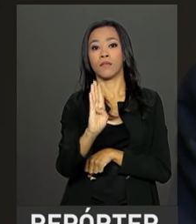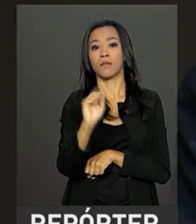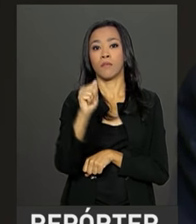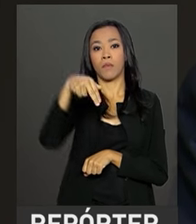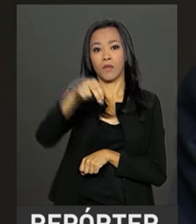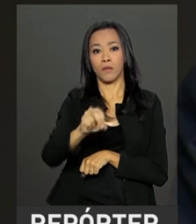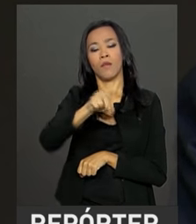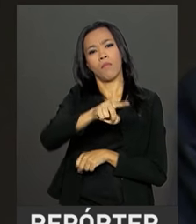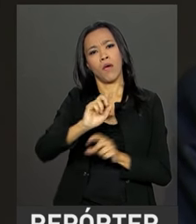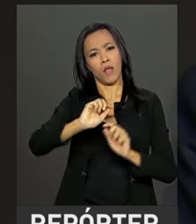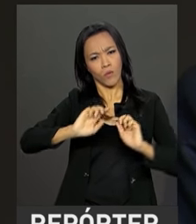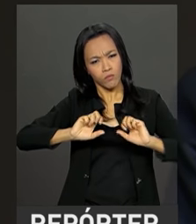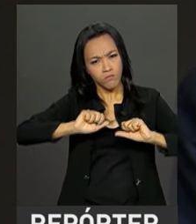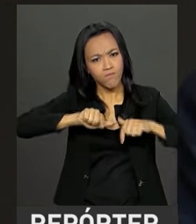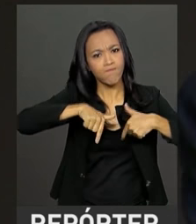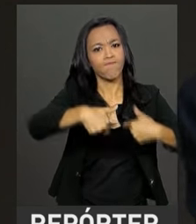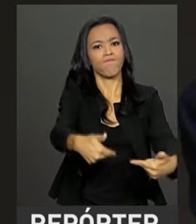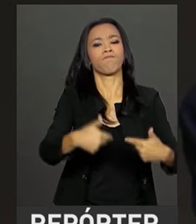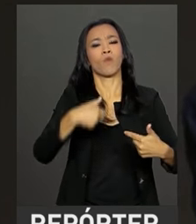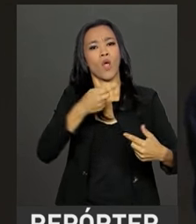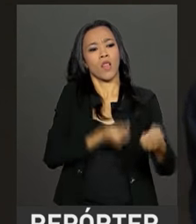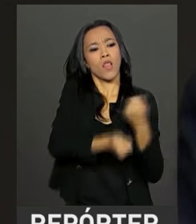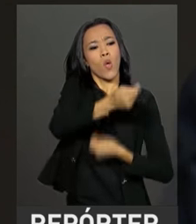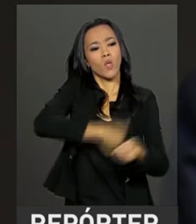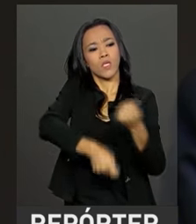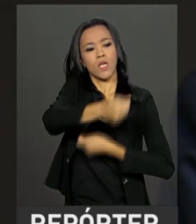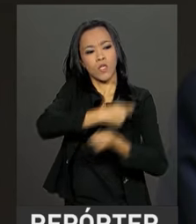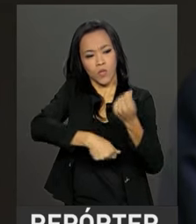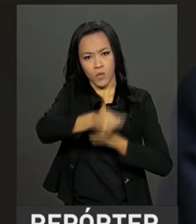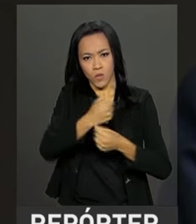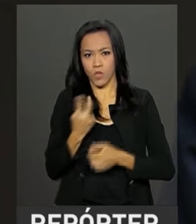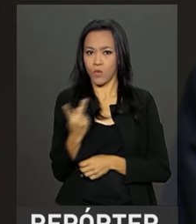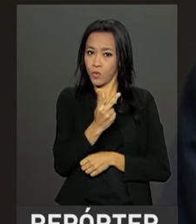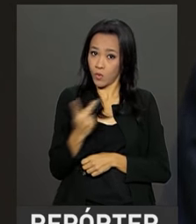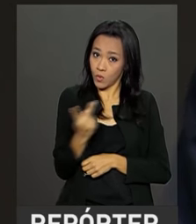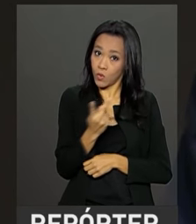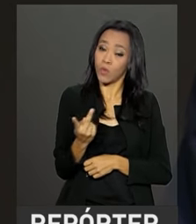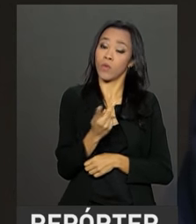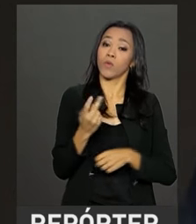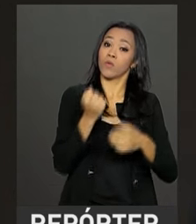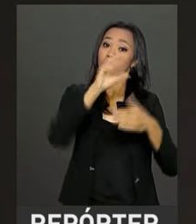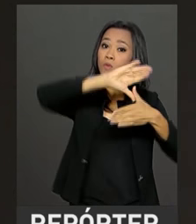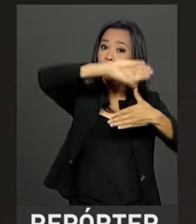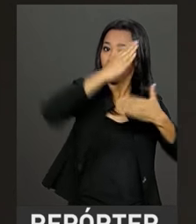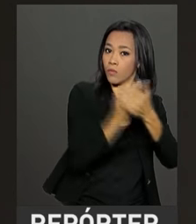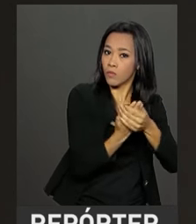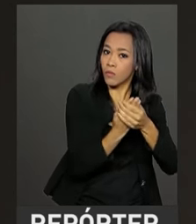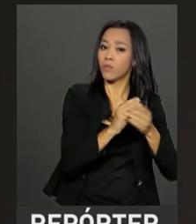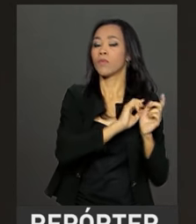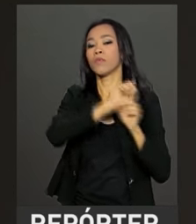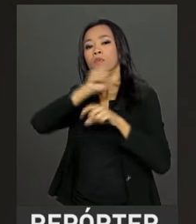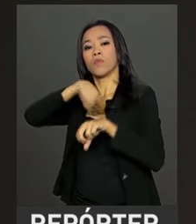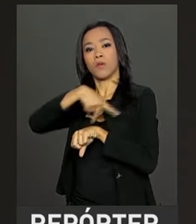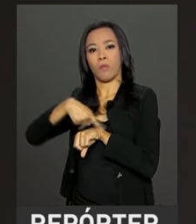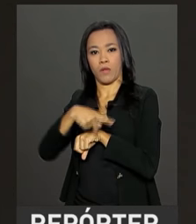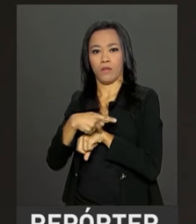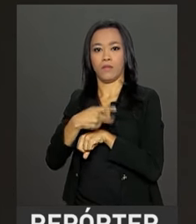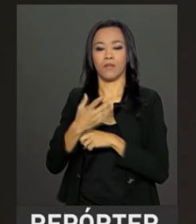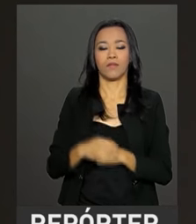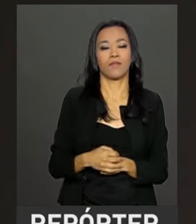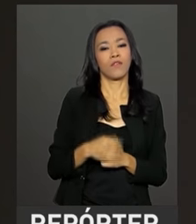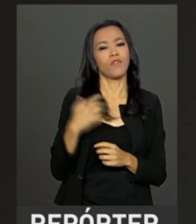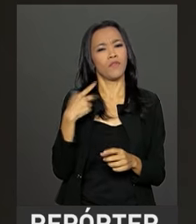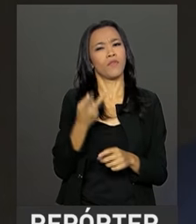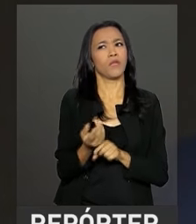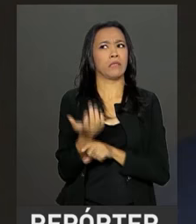para um acordo de livre comércio mercosul e um pequeno tempo mas não quero agora é